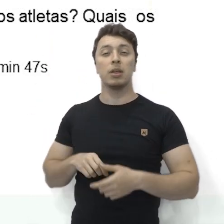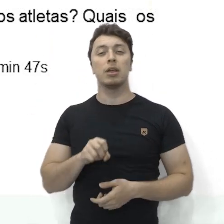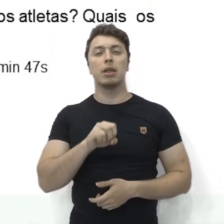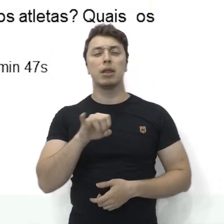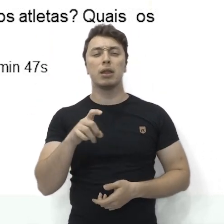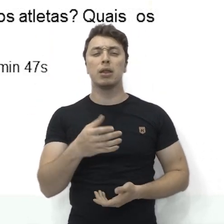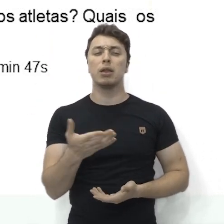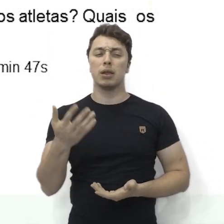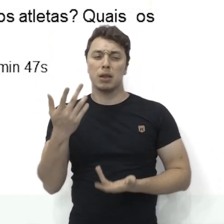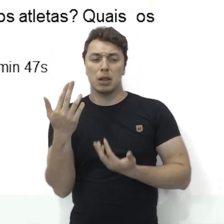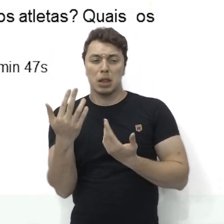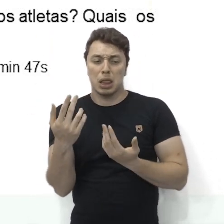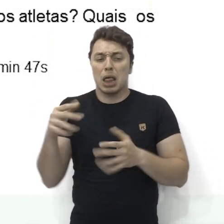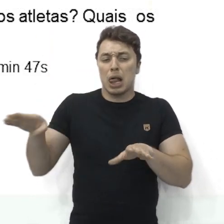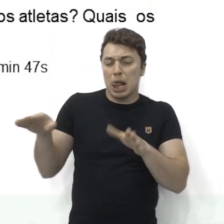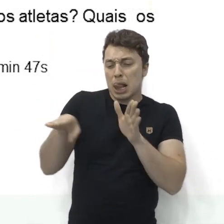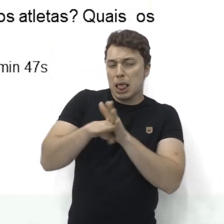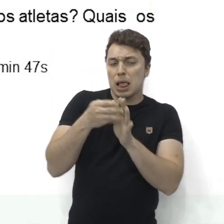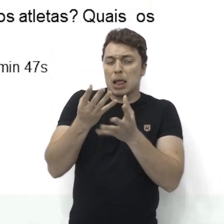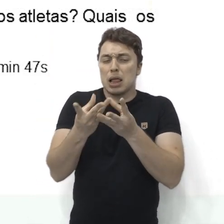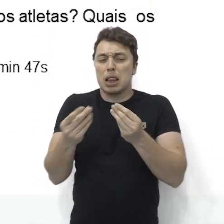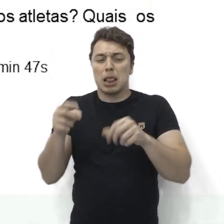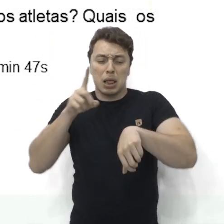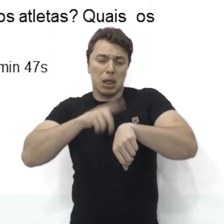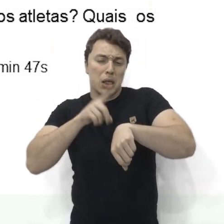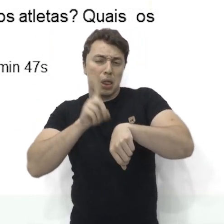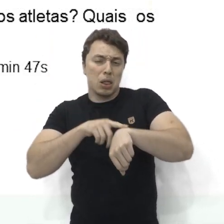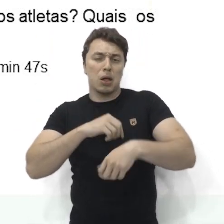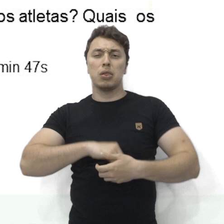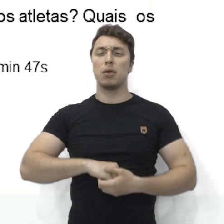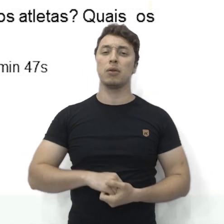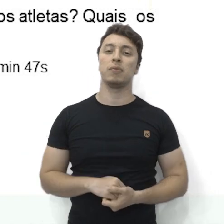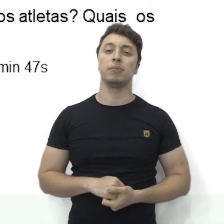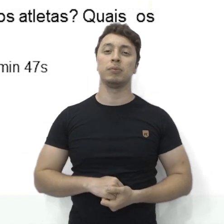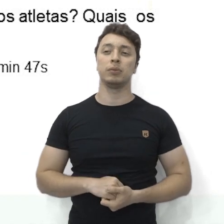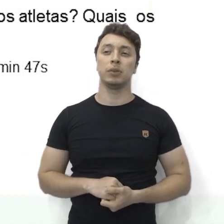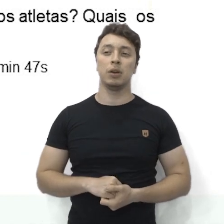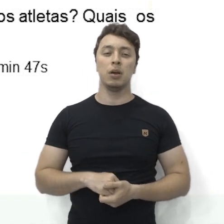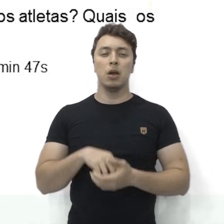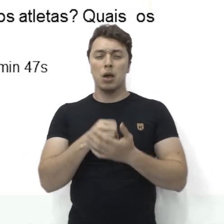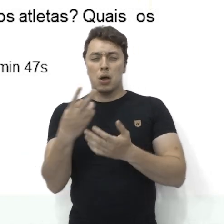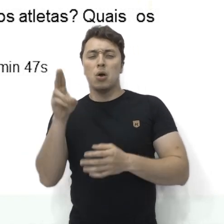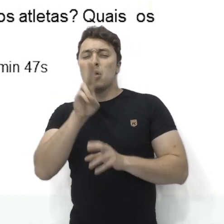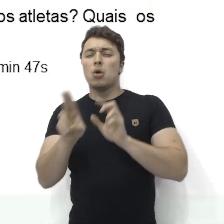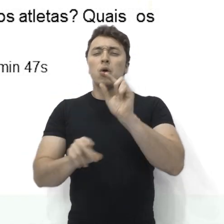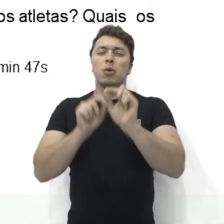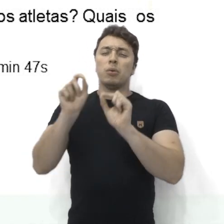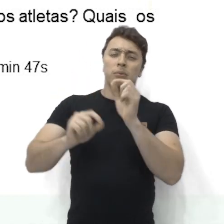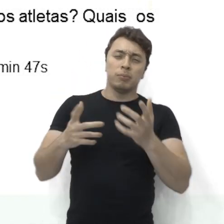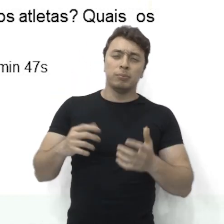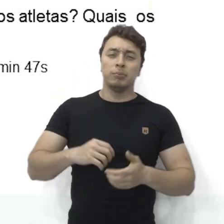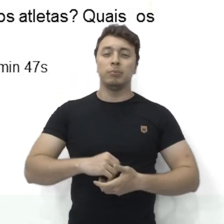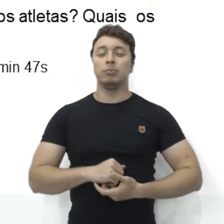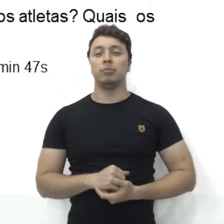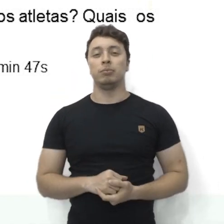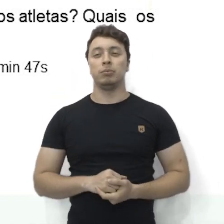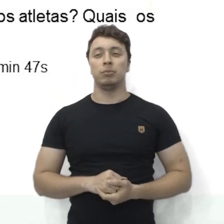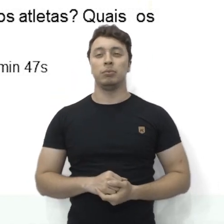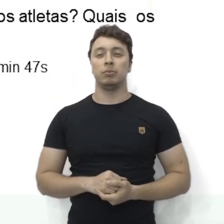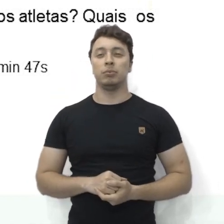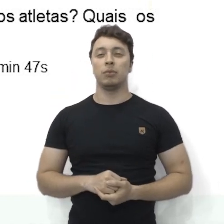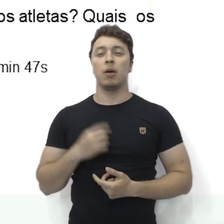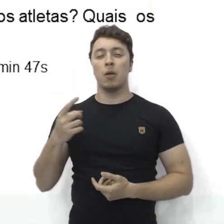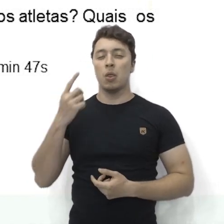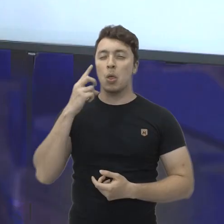e quais foram os atletas. Quais os critérios que você utilizaria para a classificação desses atletas? Você já